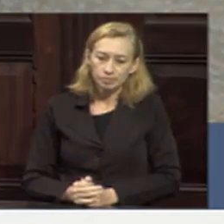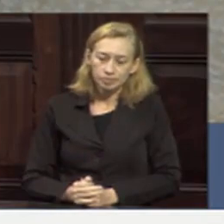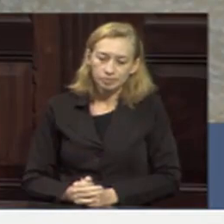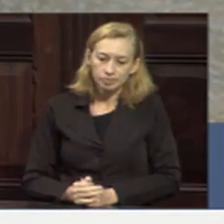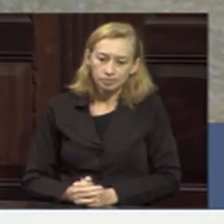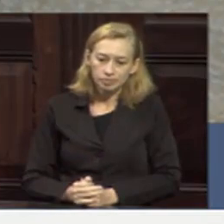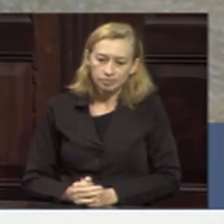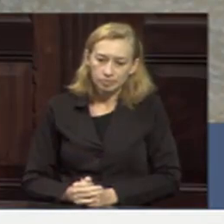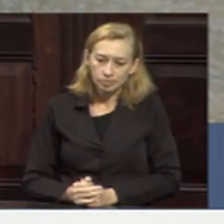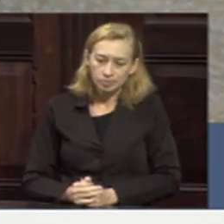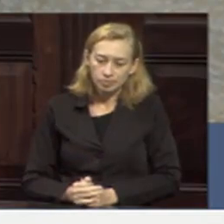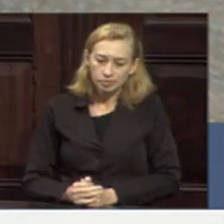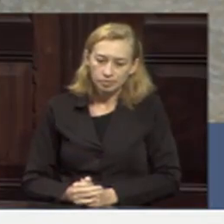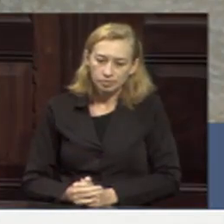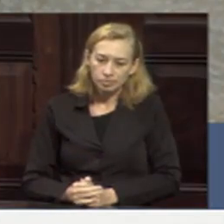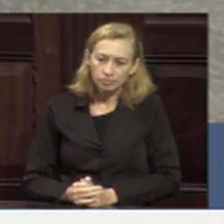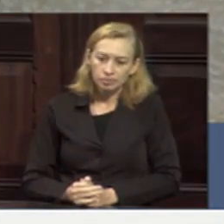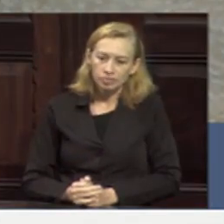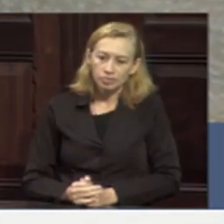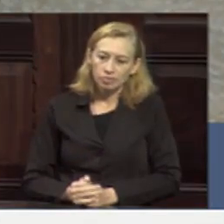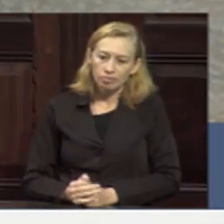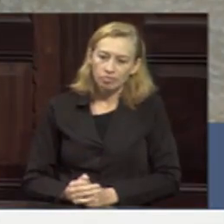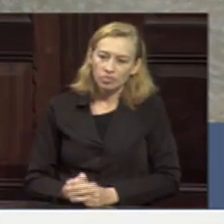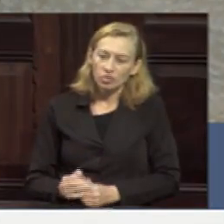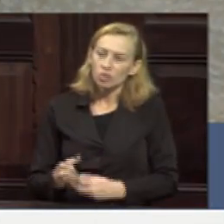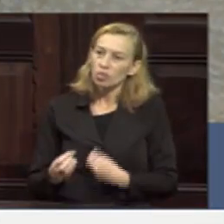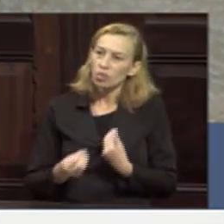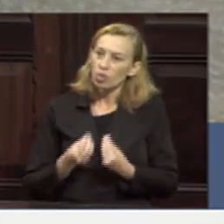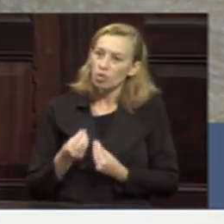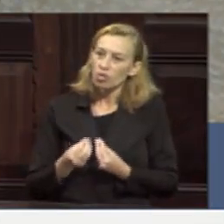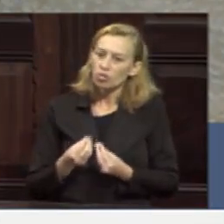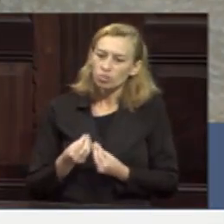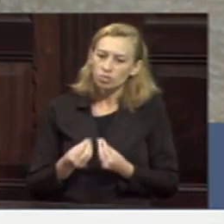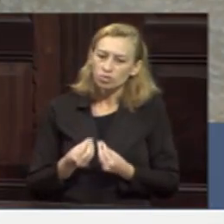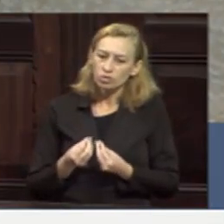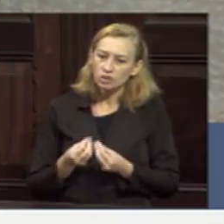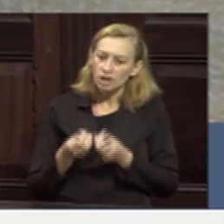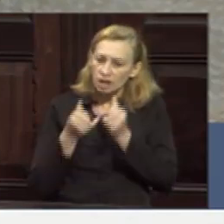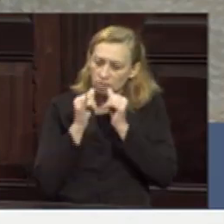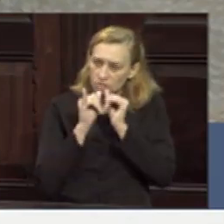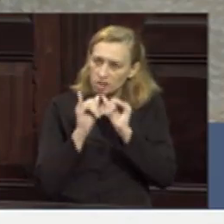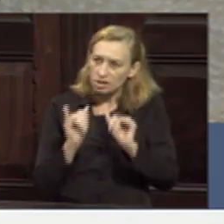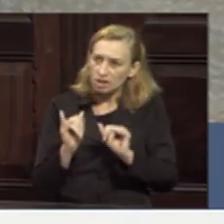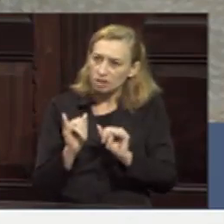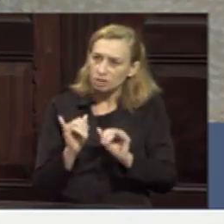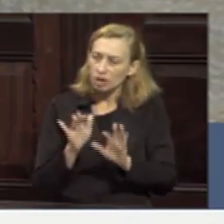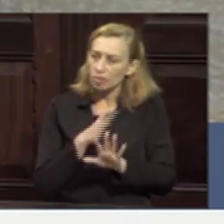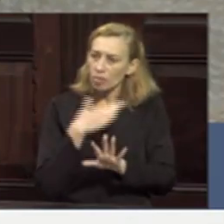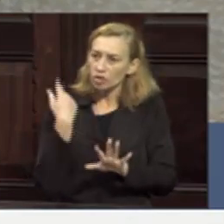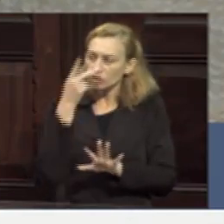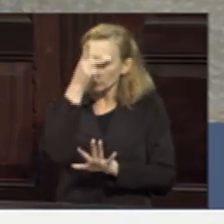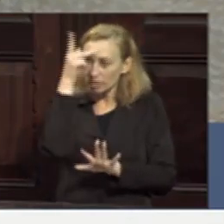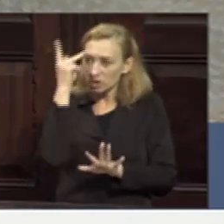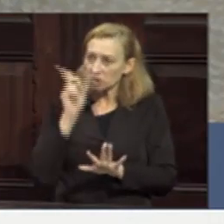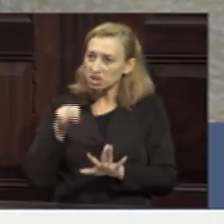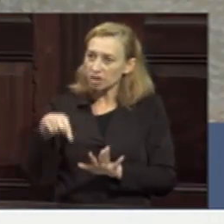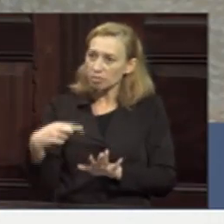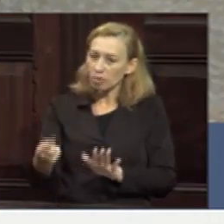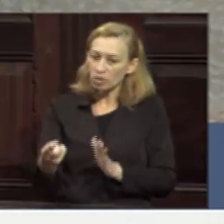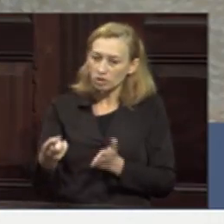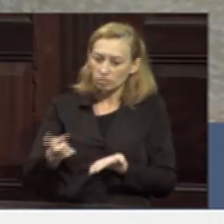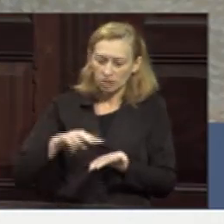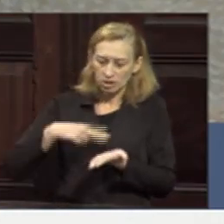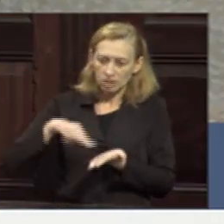Até o Bonner faz grandes pausas para mudar de assunto quando é alguma coisa mais grave. Mas é